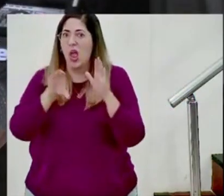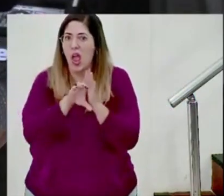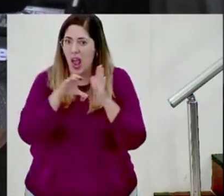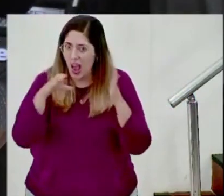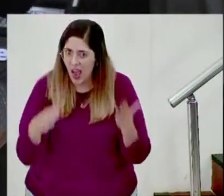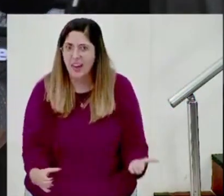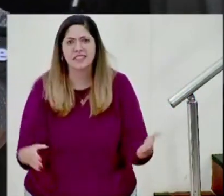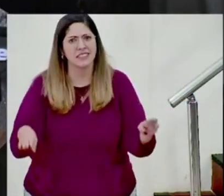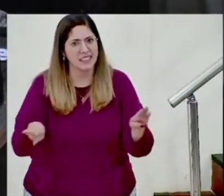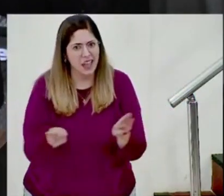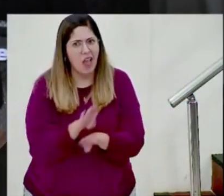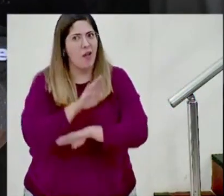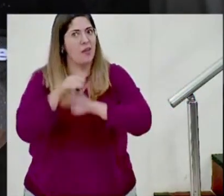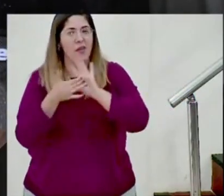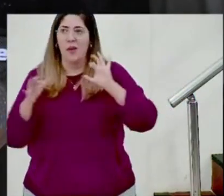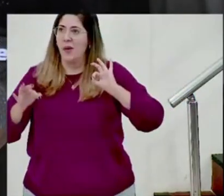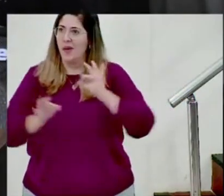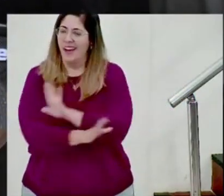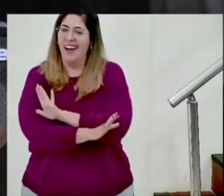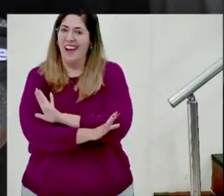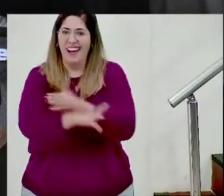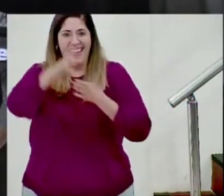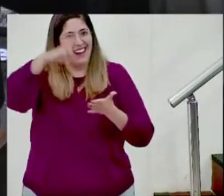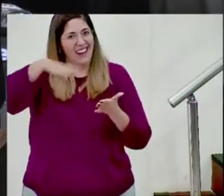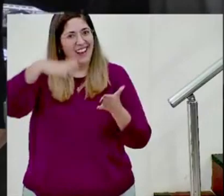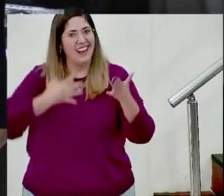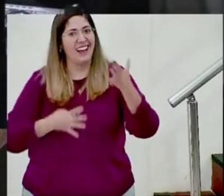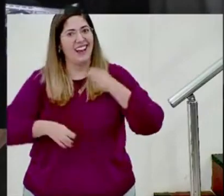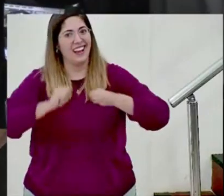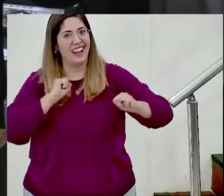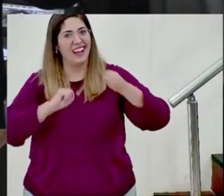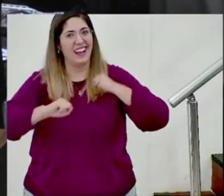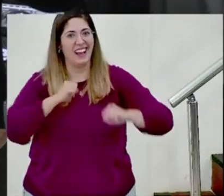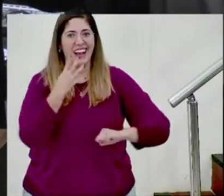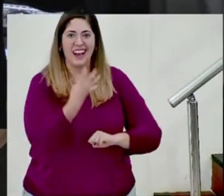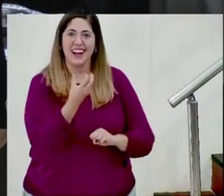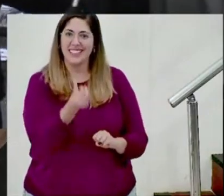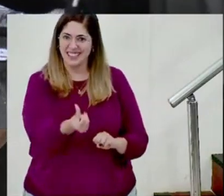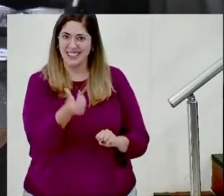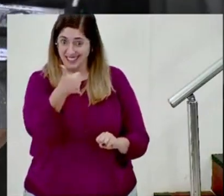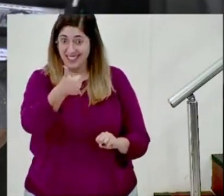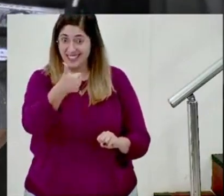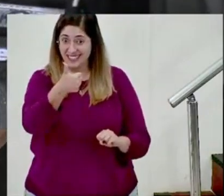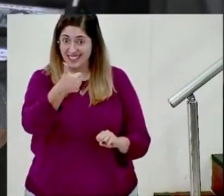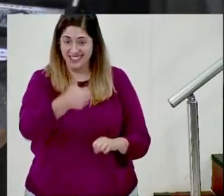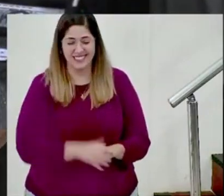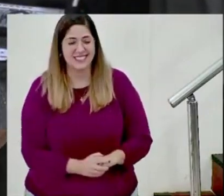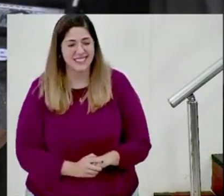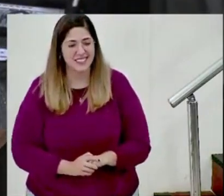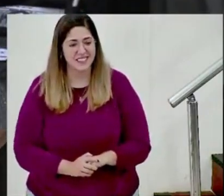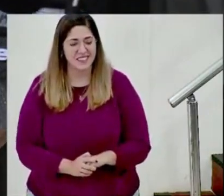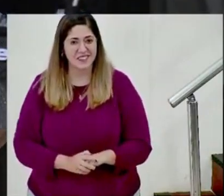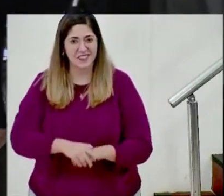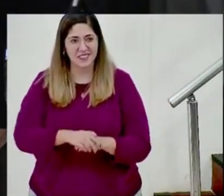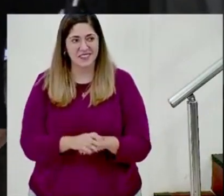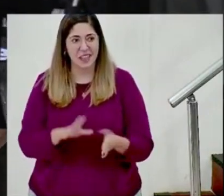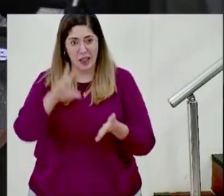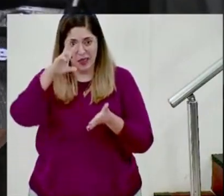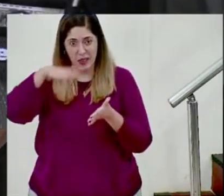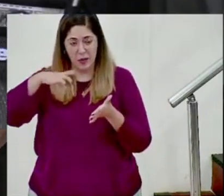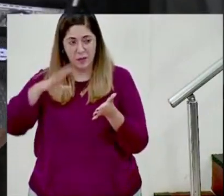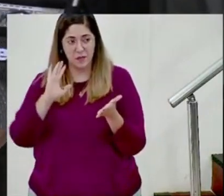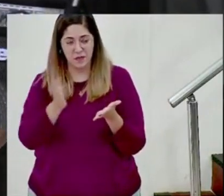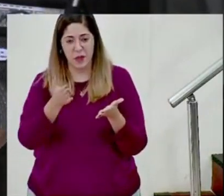Pronto. Estamos preparados para ler o Salmo 46. Agora podemos começar. Ok? Deus é nosso refúgio e